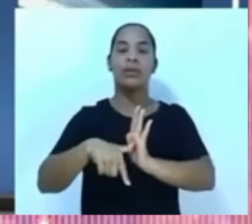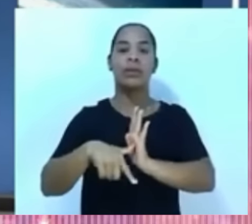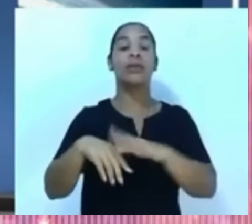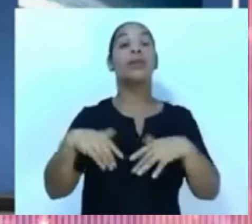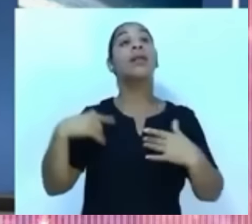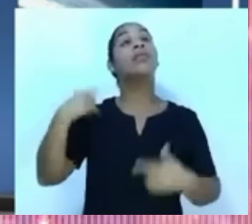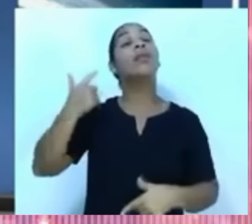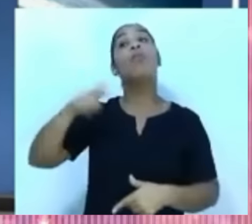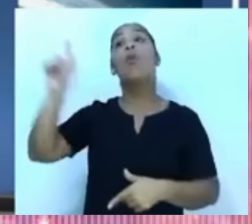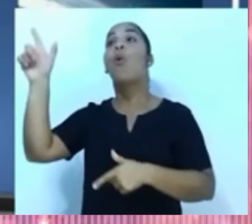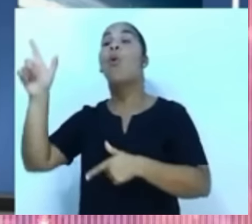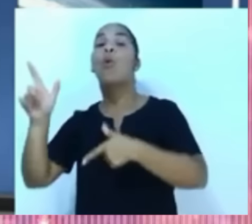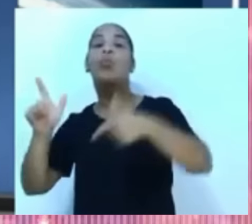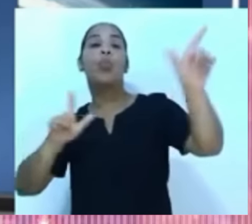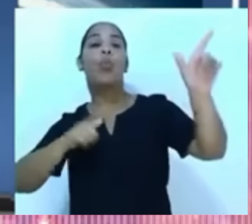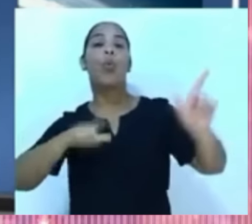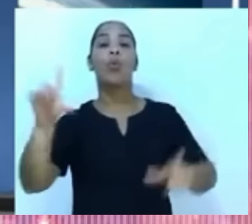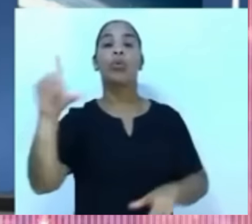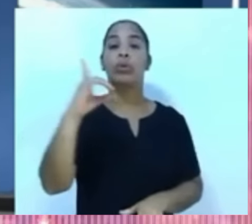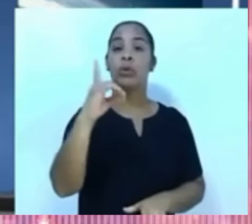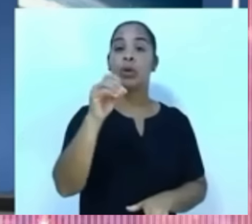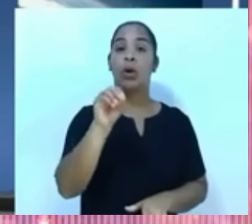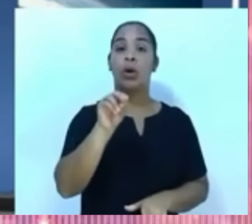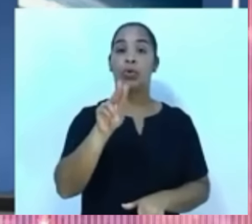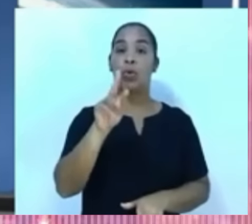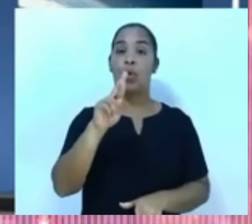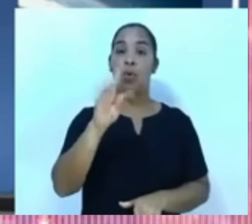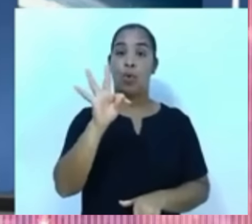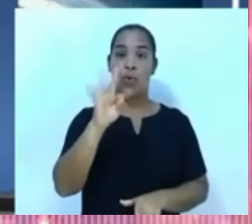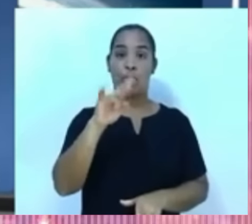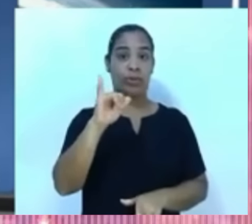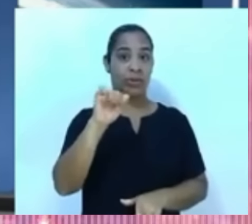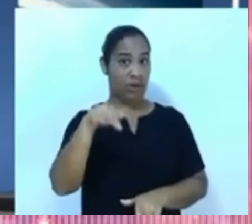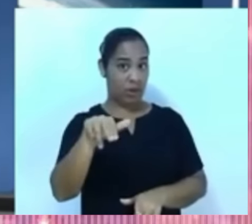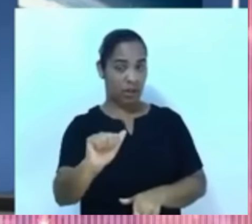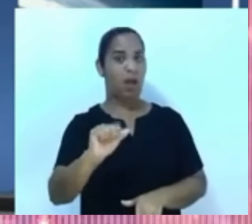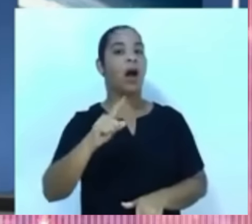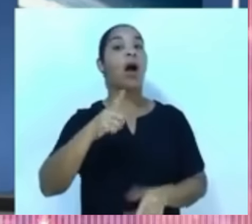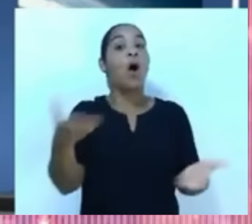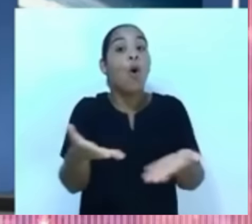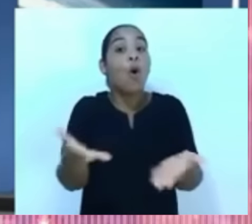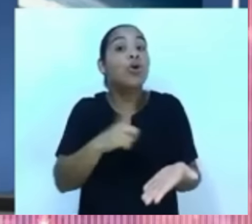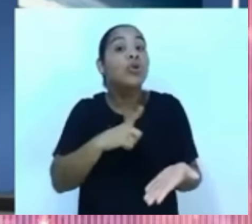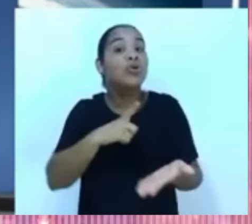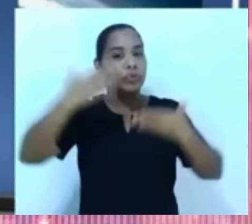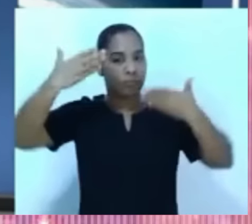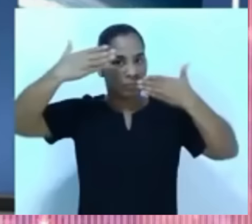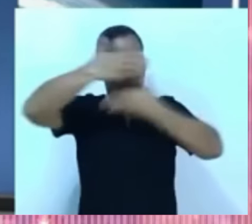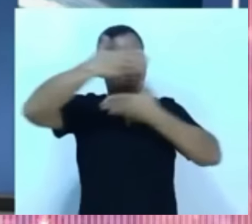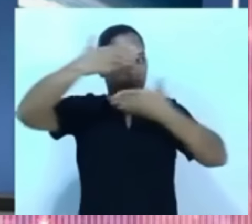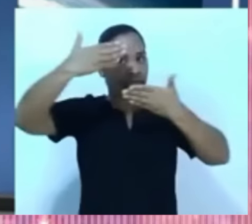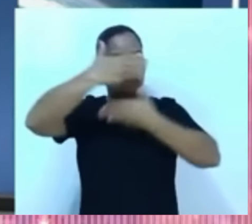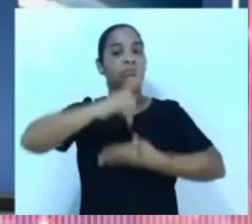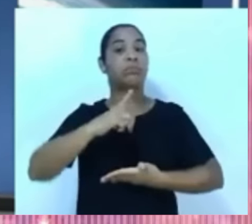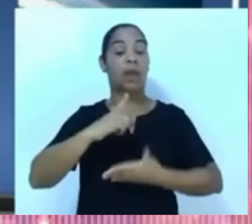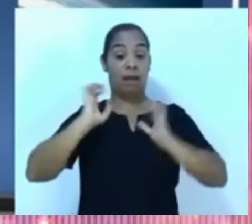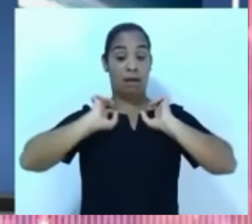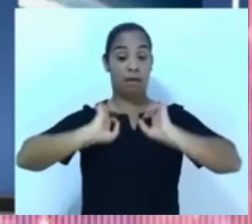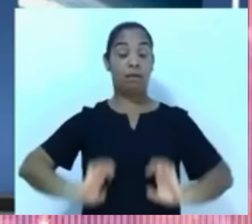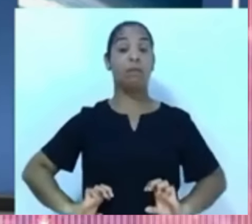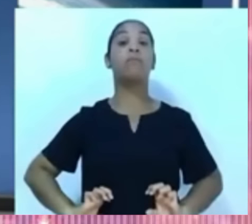doutrinas E hoje nós temos entre os nossos irmãos muçulmanos aquele princípio ético de